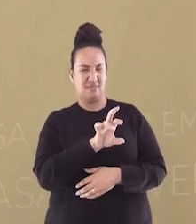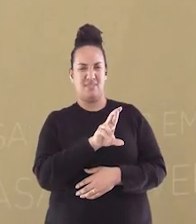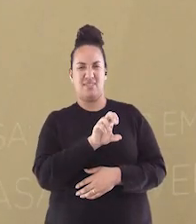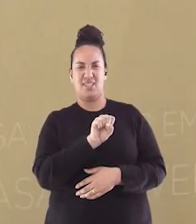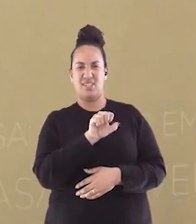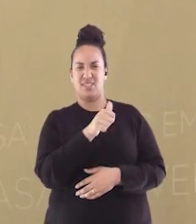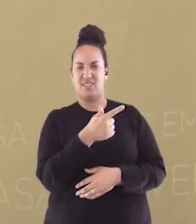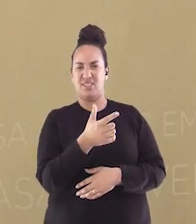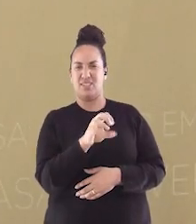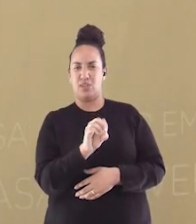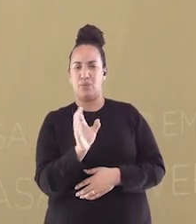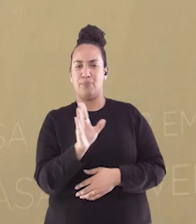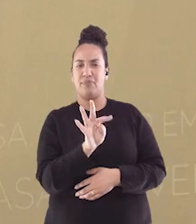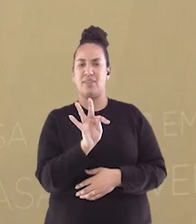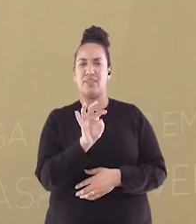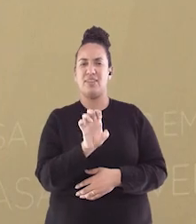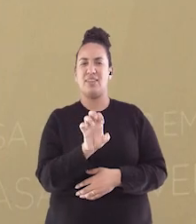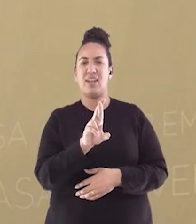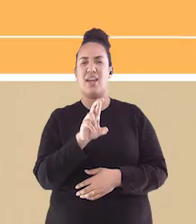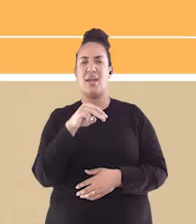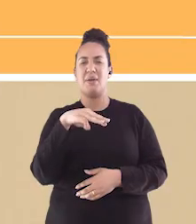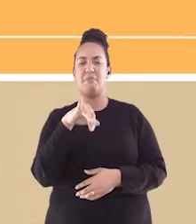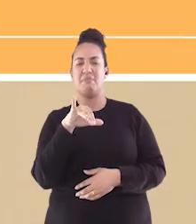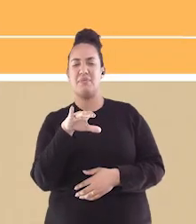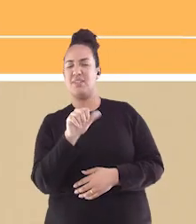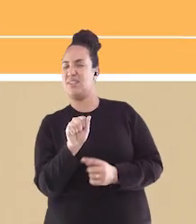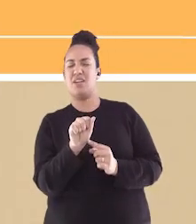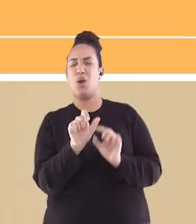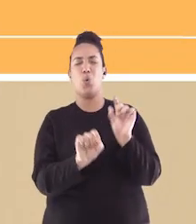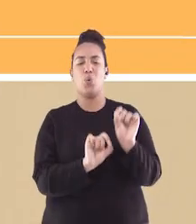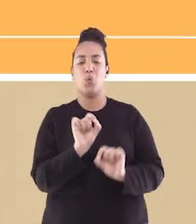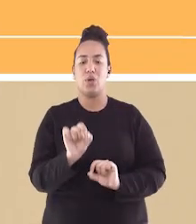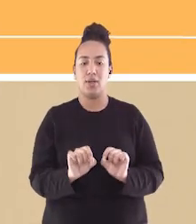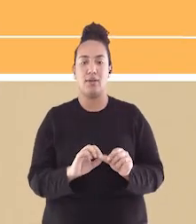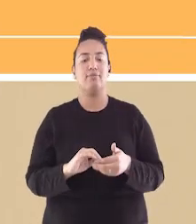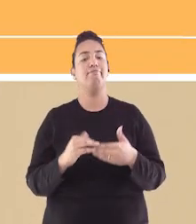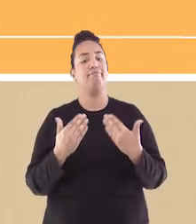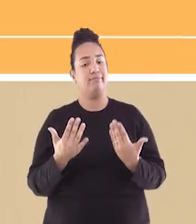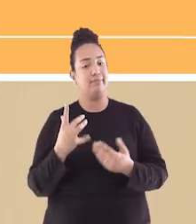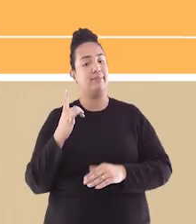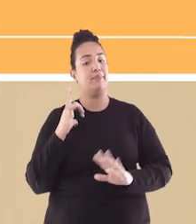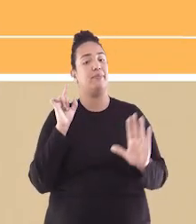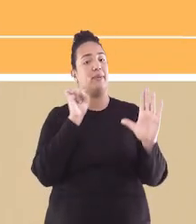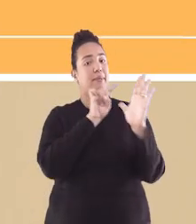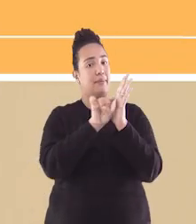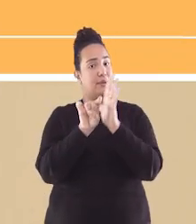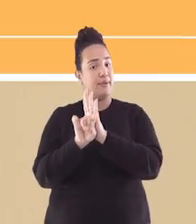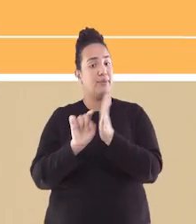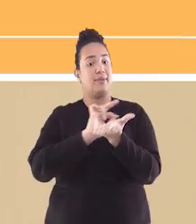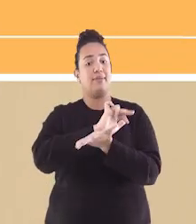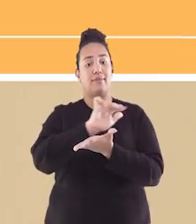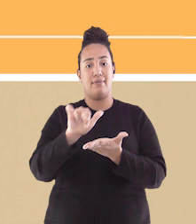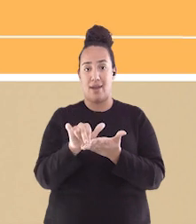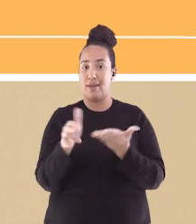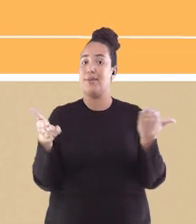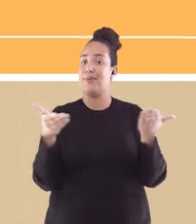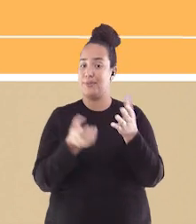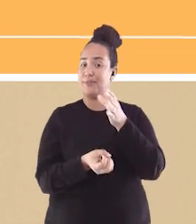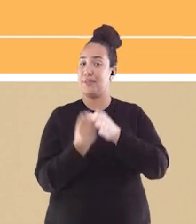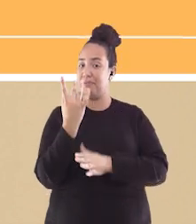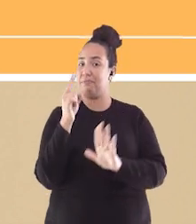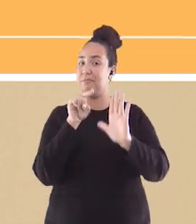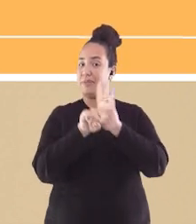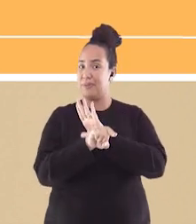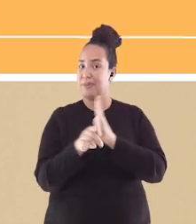como o trazido nessa cidade da reportagem? Bom, são muitas perguntas que se transformam em nossa pergunta do dia, que é a seguinte: como a